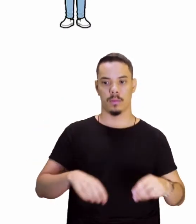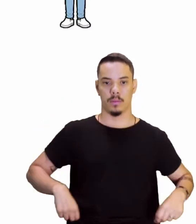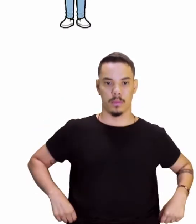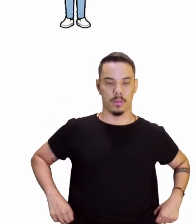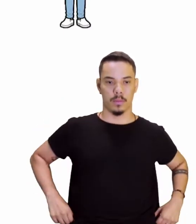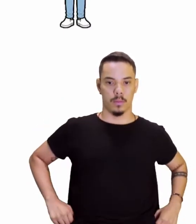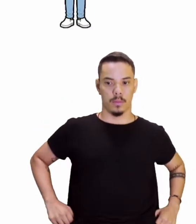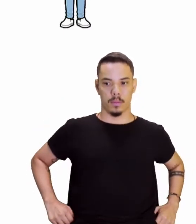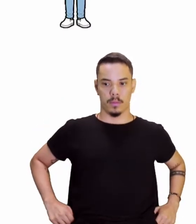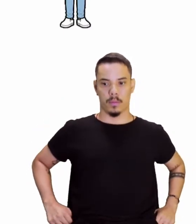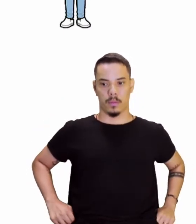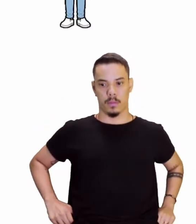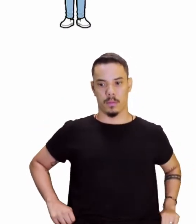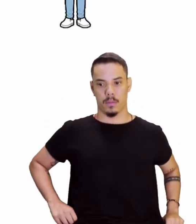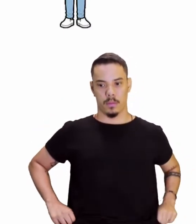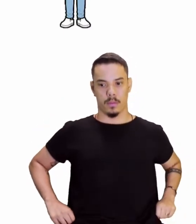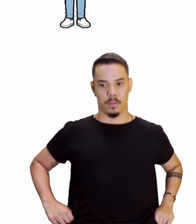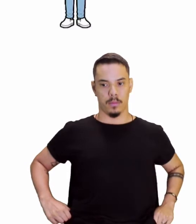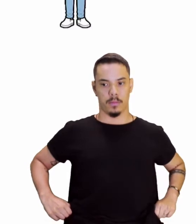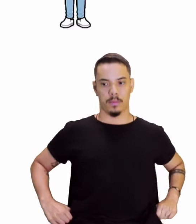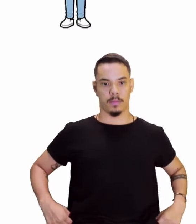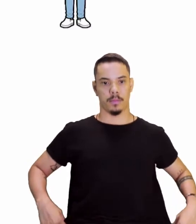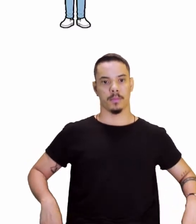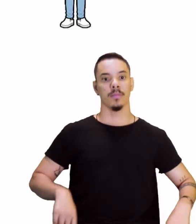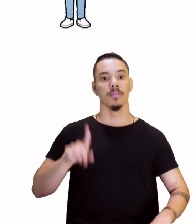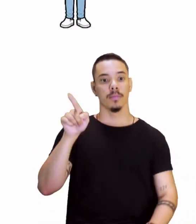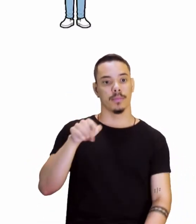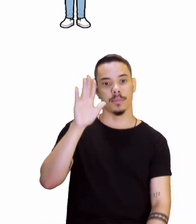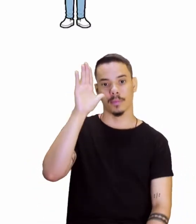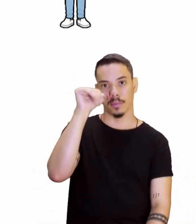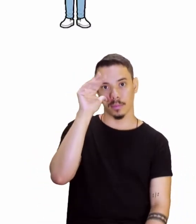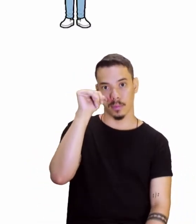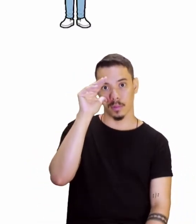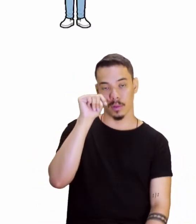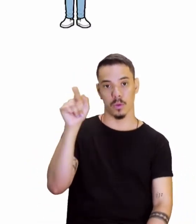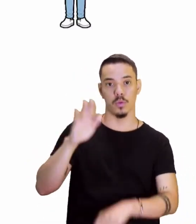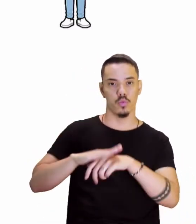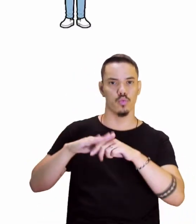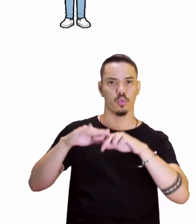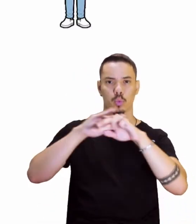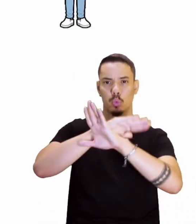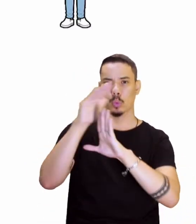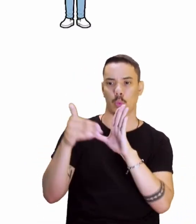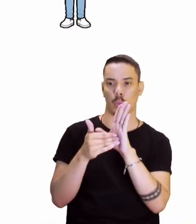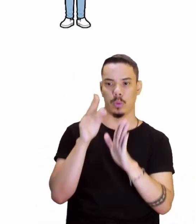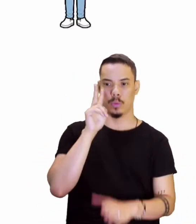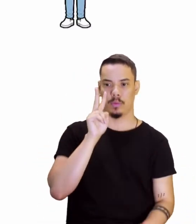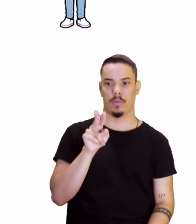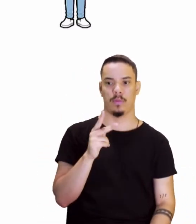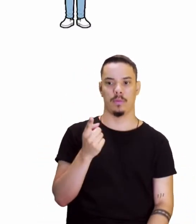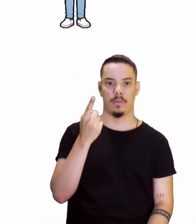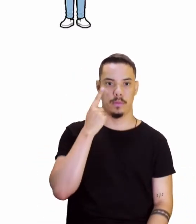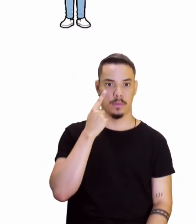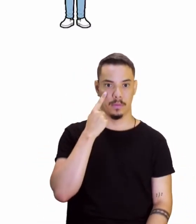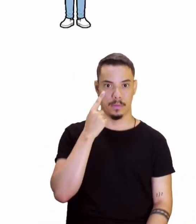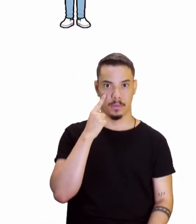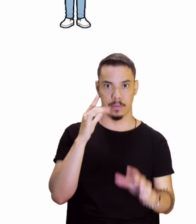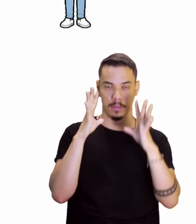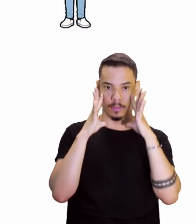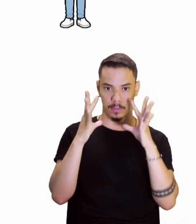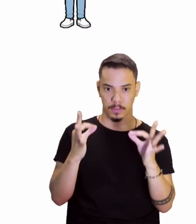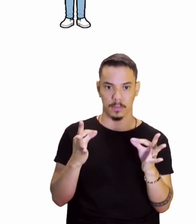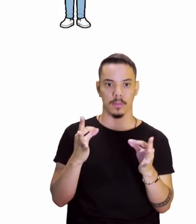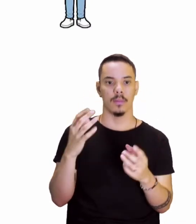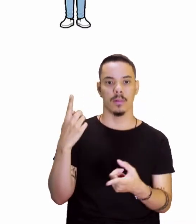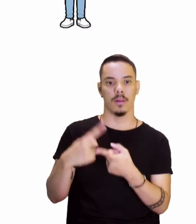bom? Ele é curioso com tudo que vê. Olha bem aqui, ó.